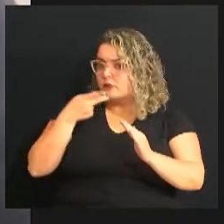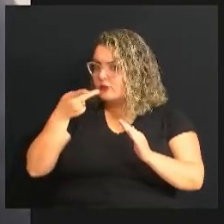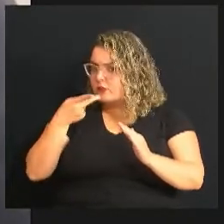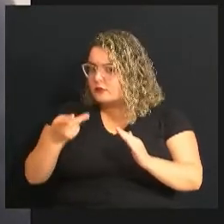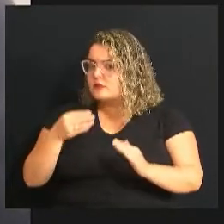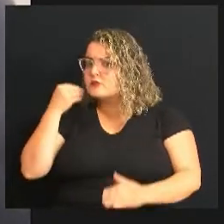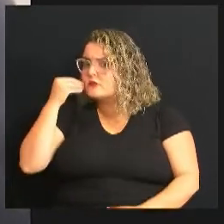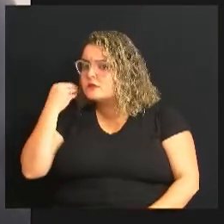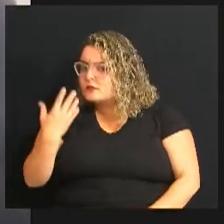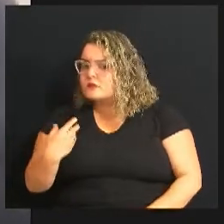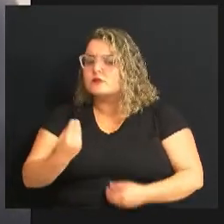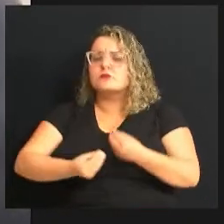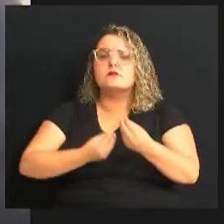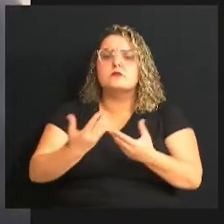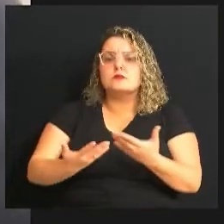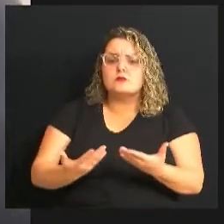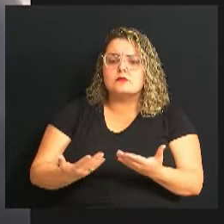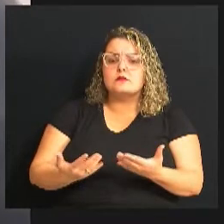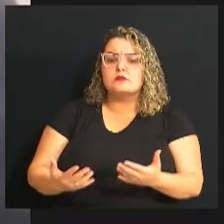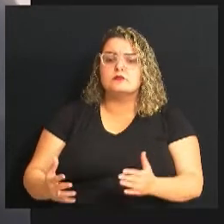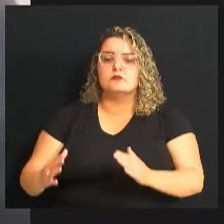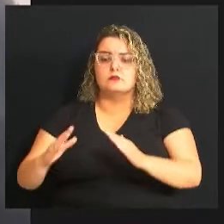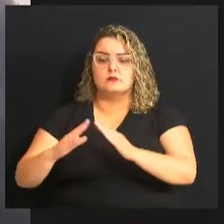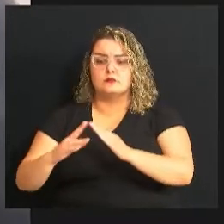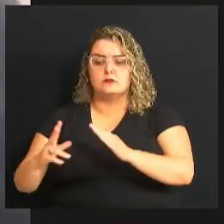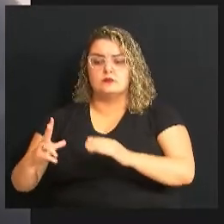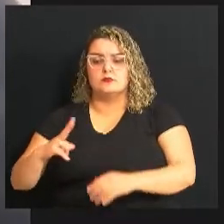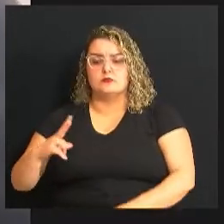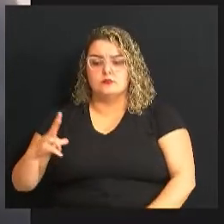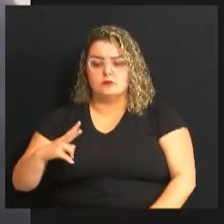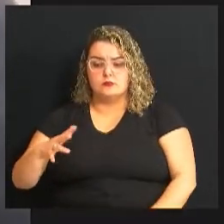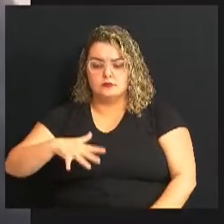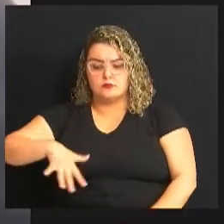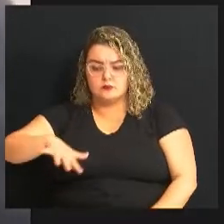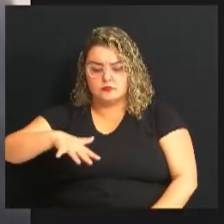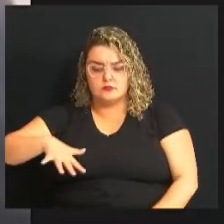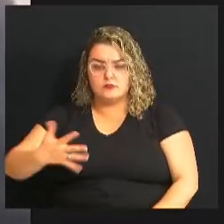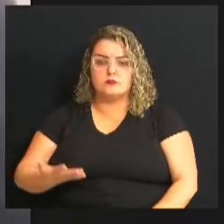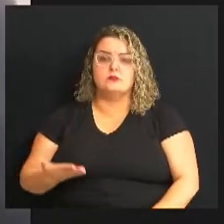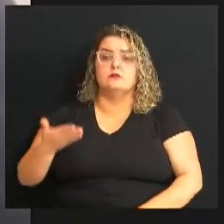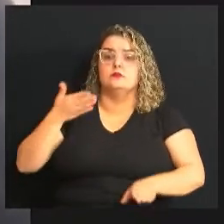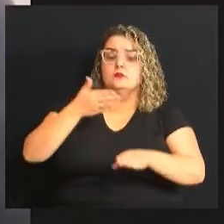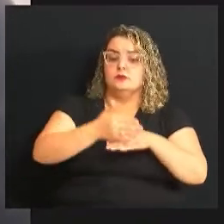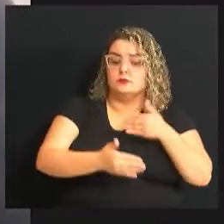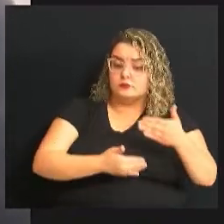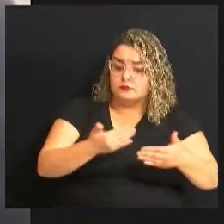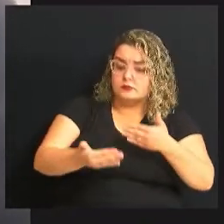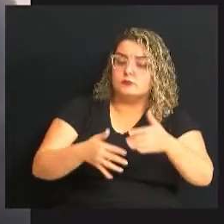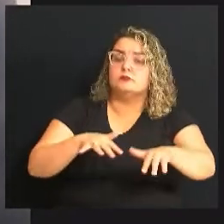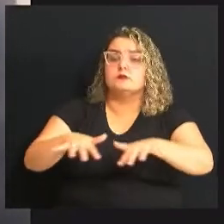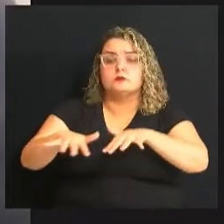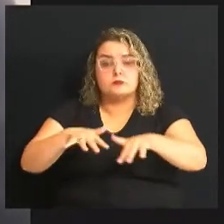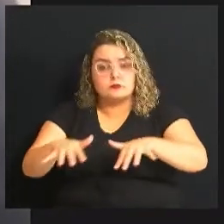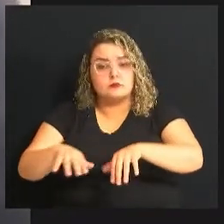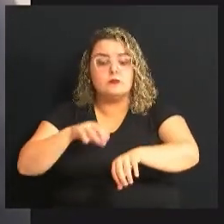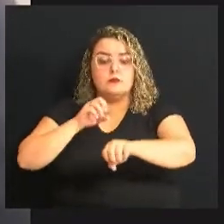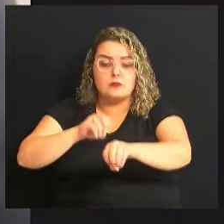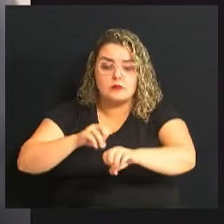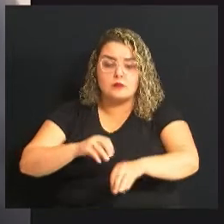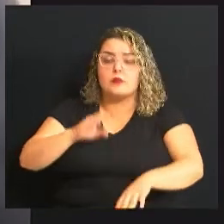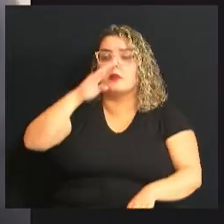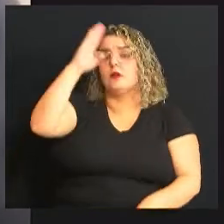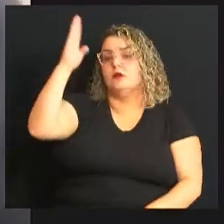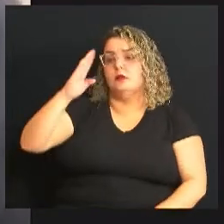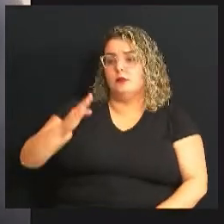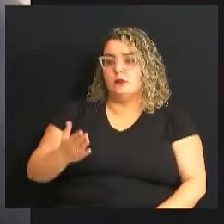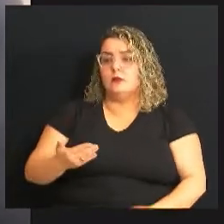é que a iniciativa privada pode participar, sim, deste processo, desse movimento na educação brasileira, aí